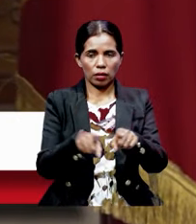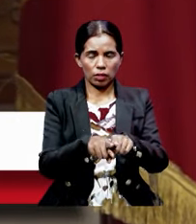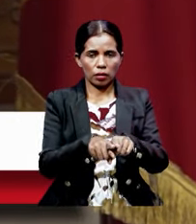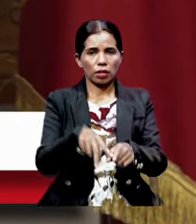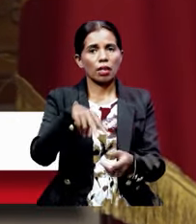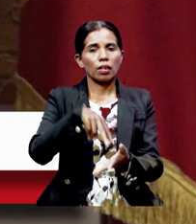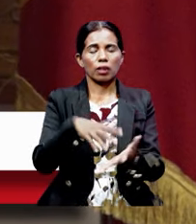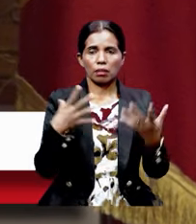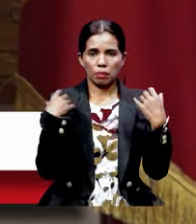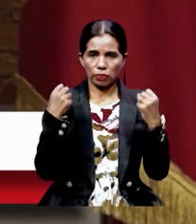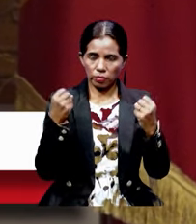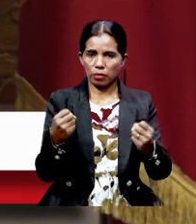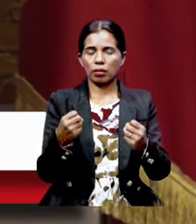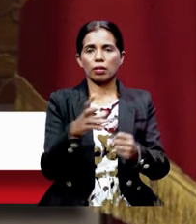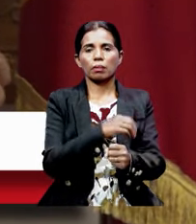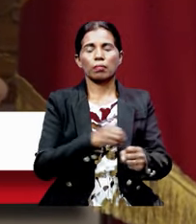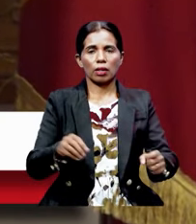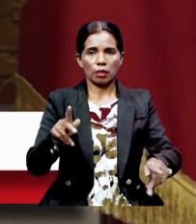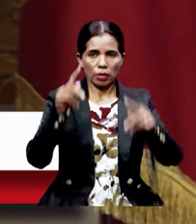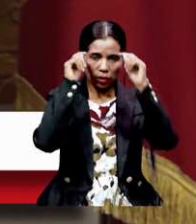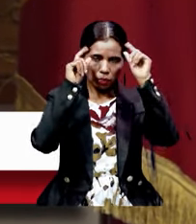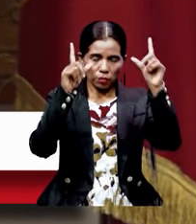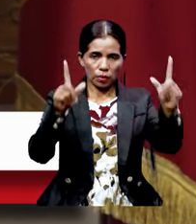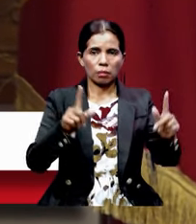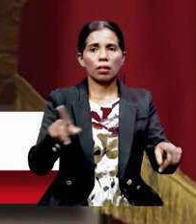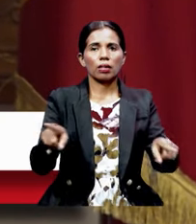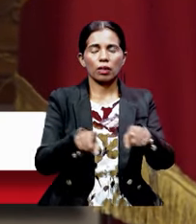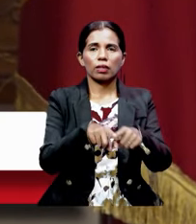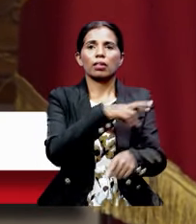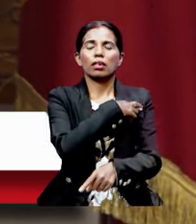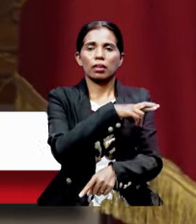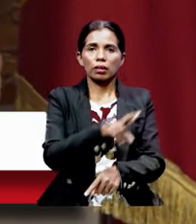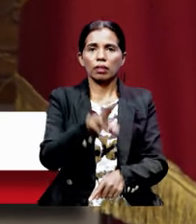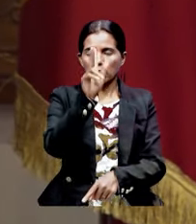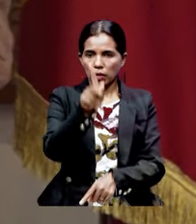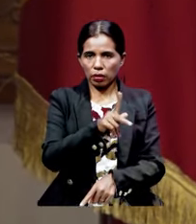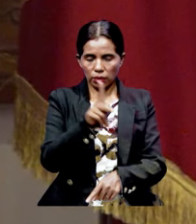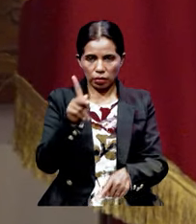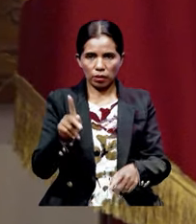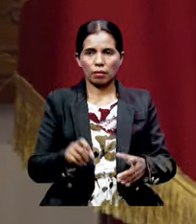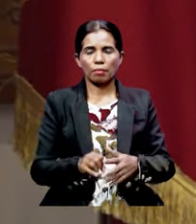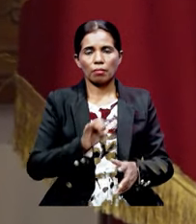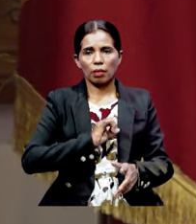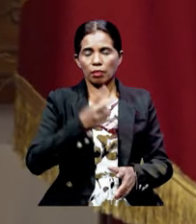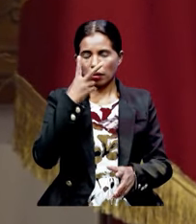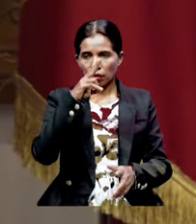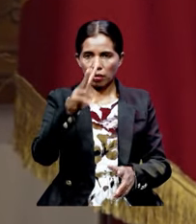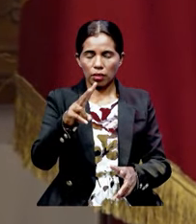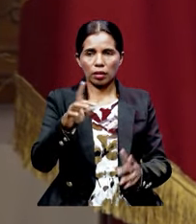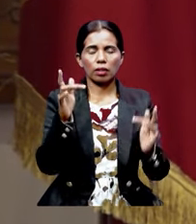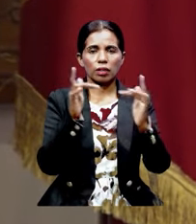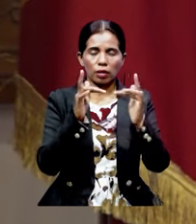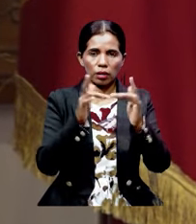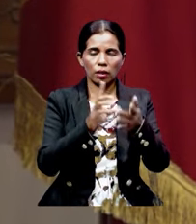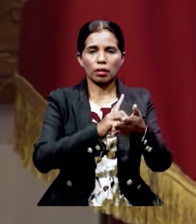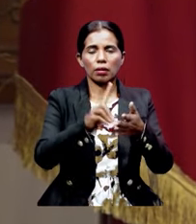né? A identidade Timor-Leste, mas que era catolicismo. A foi a rei, a internet, semana e da